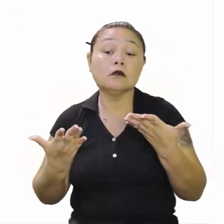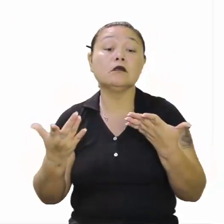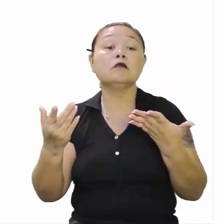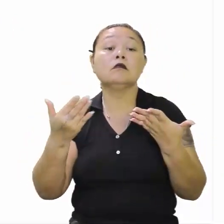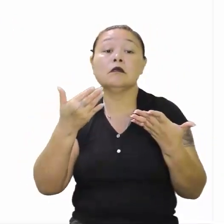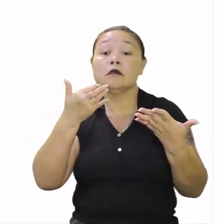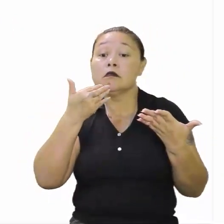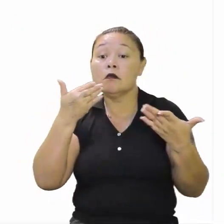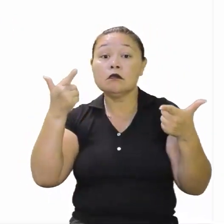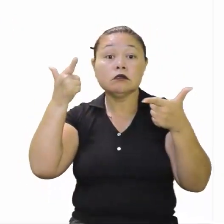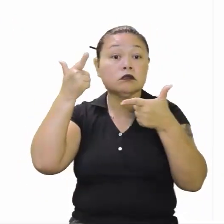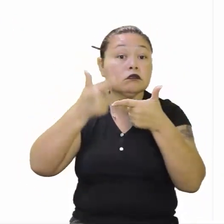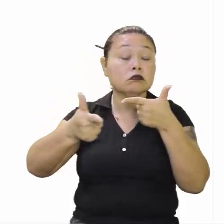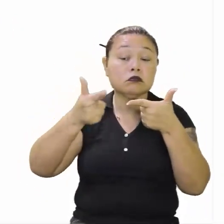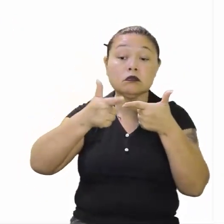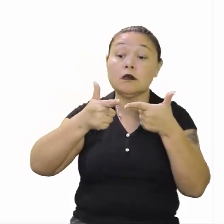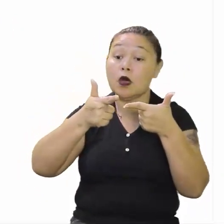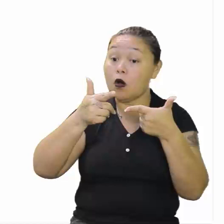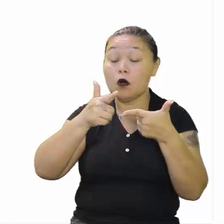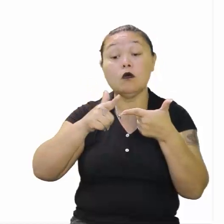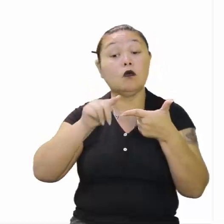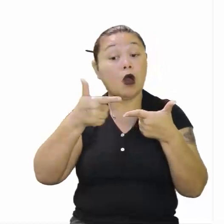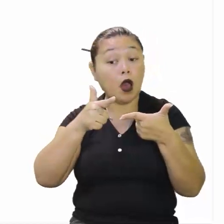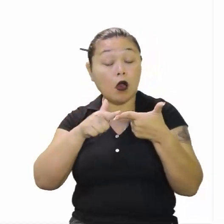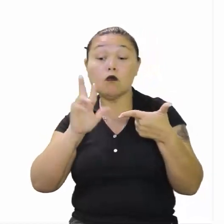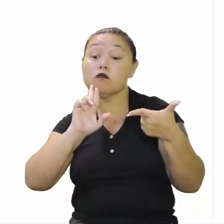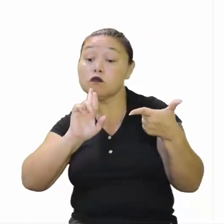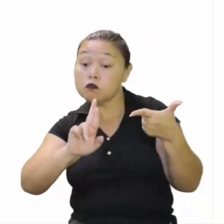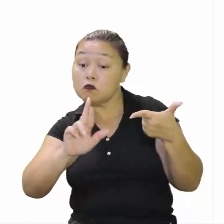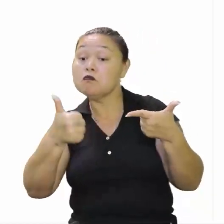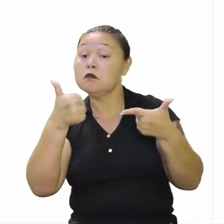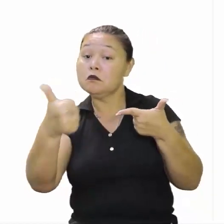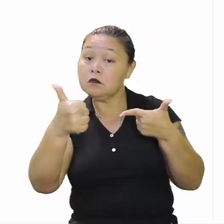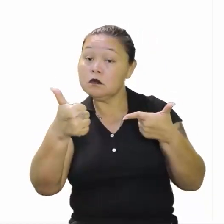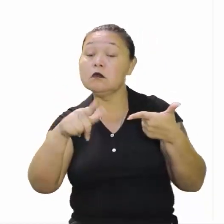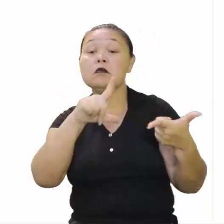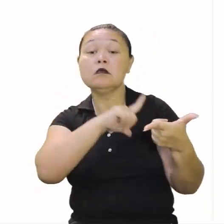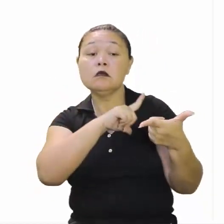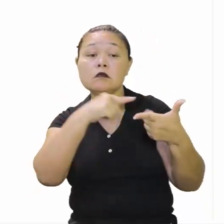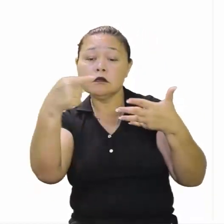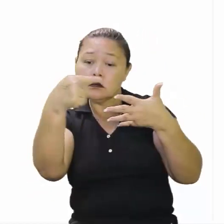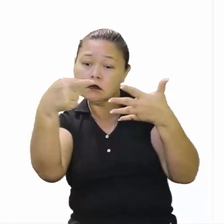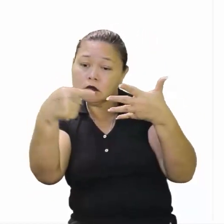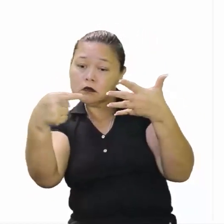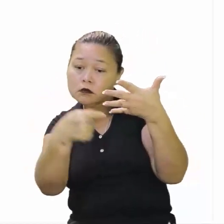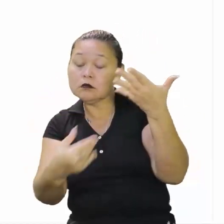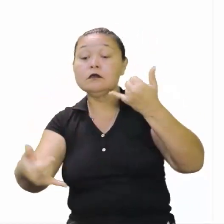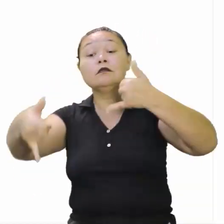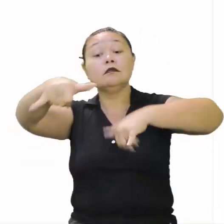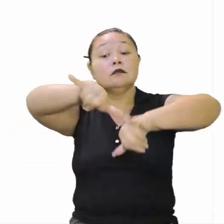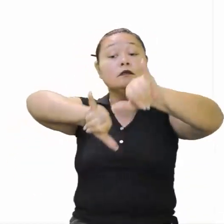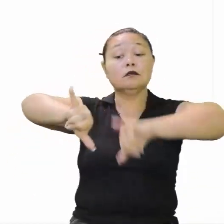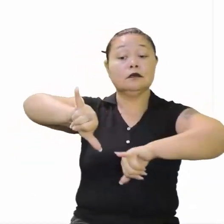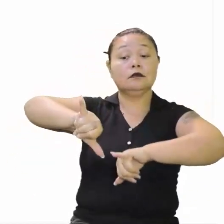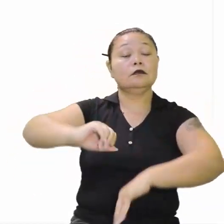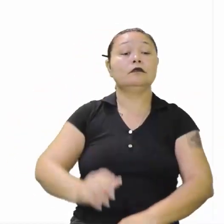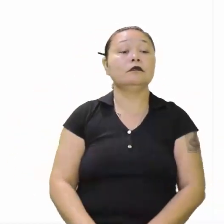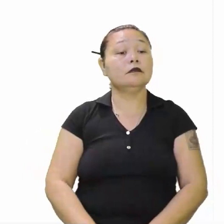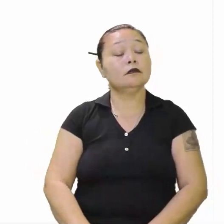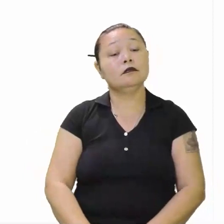dos impactos positivos a seguir está diretamente relacionado à